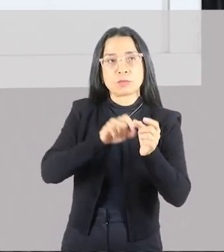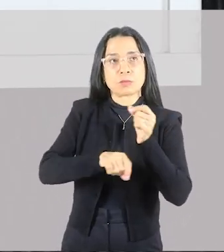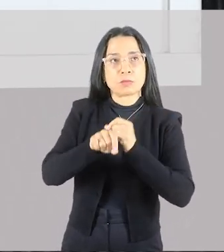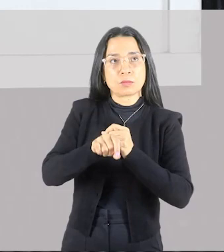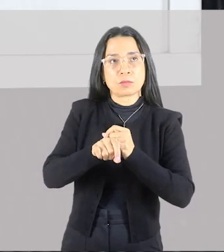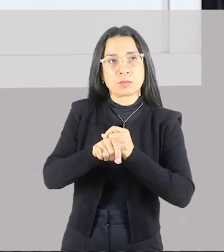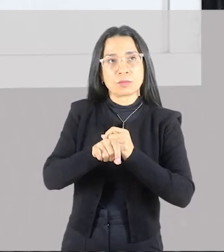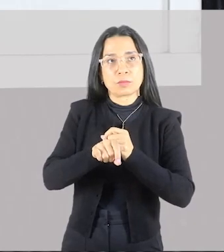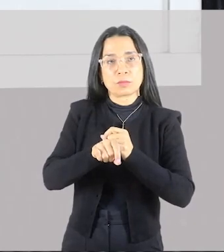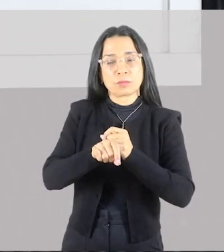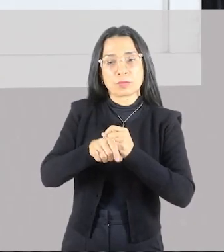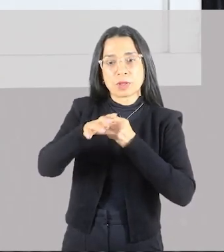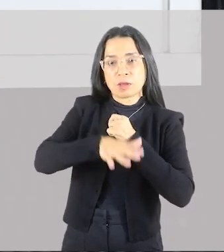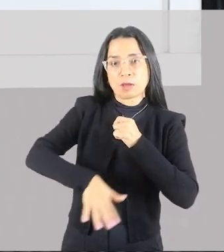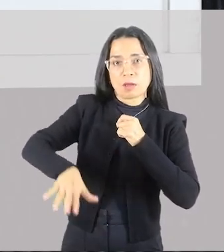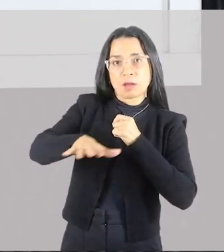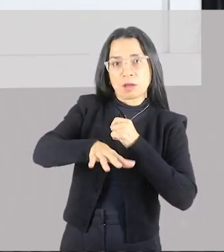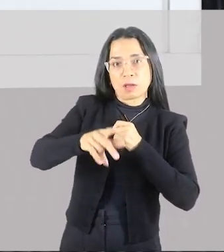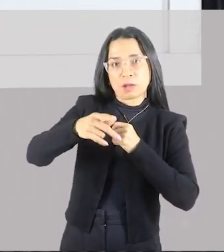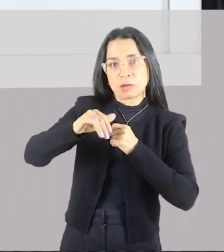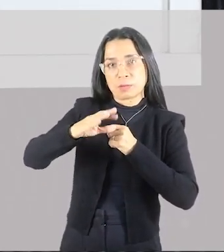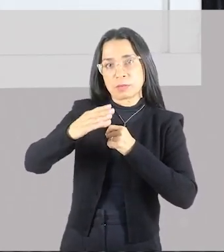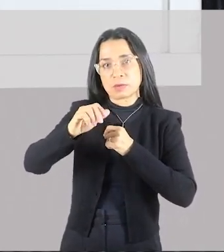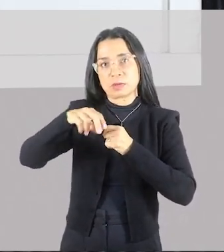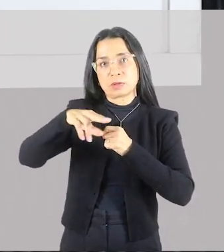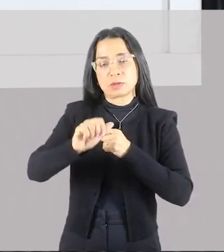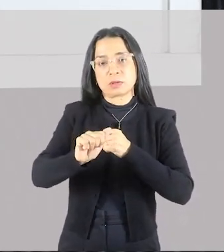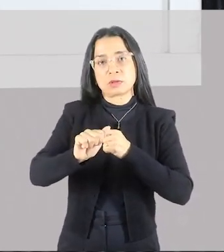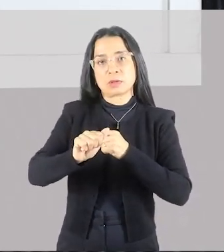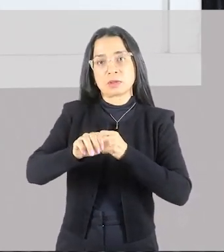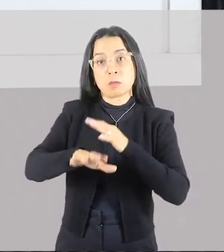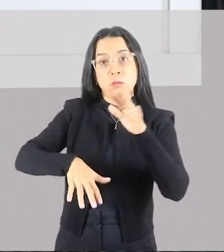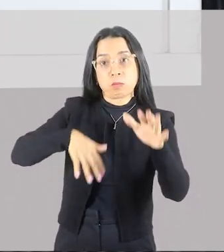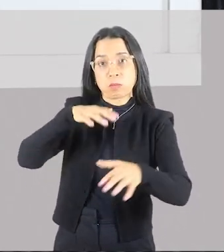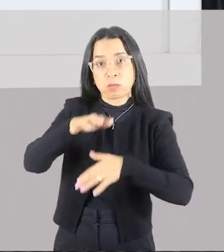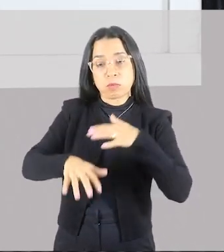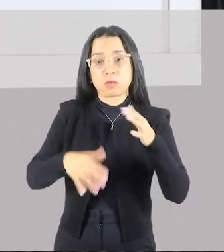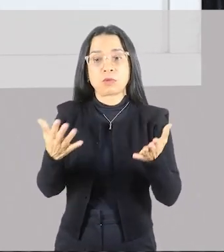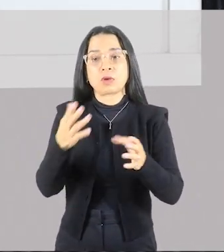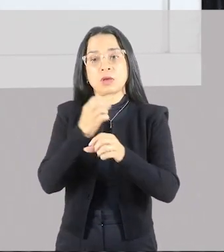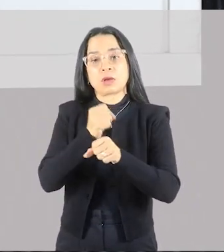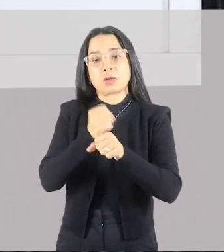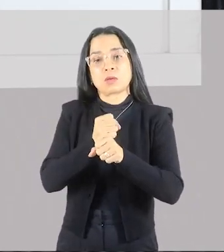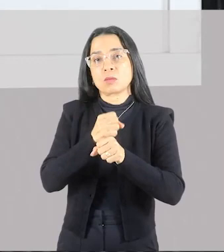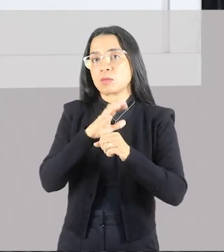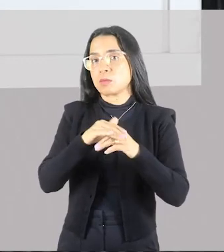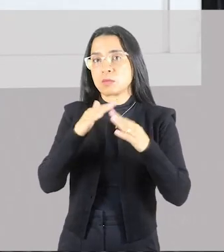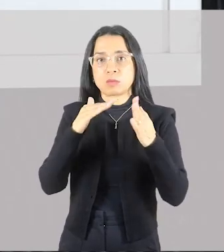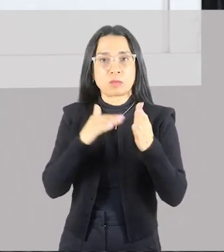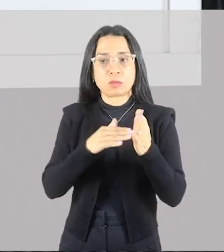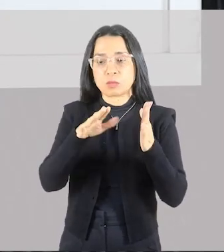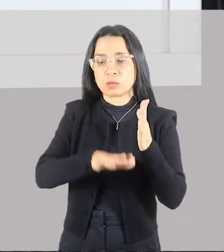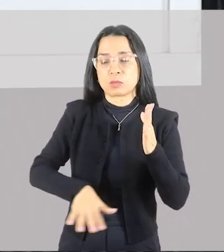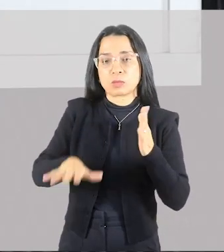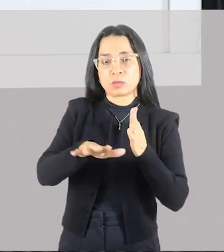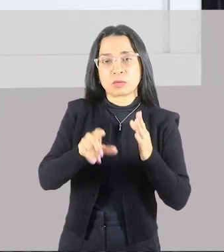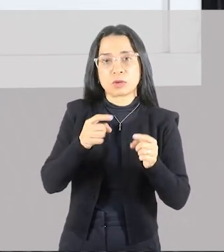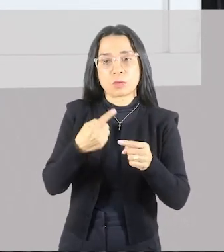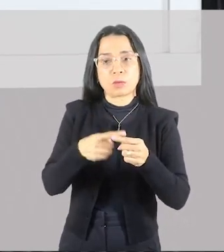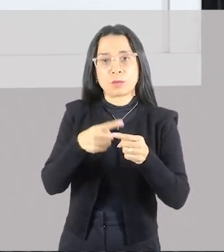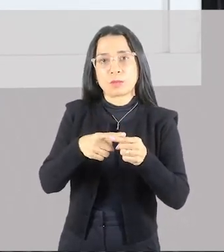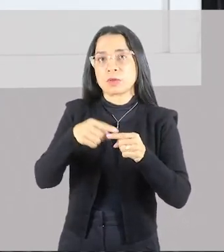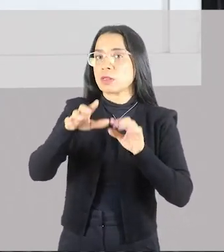da piscina. Certo? E aí, no caso, eu tenho que calcular apenas a área total, porque a área da piscina ele já